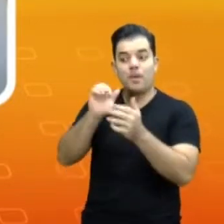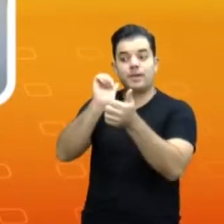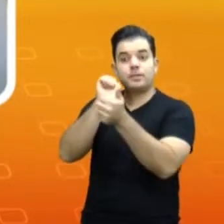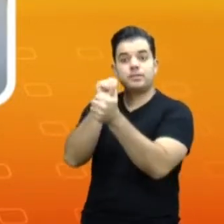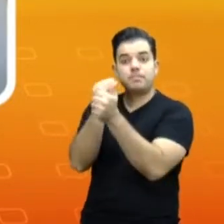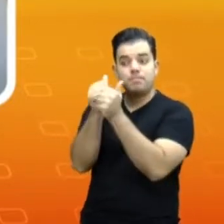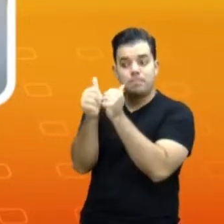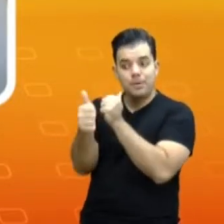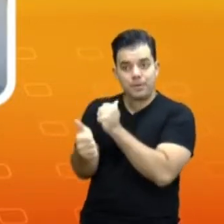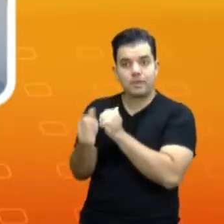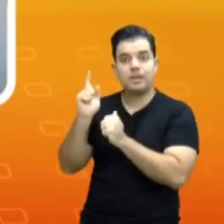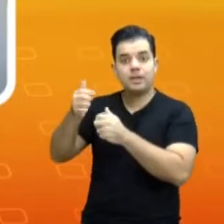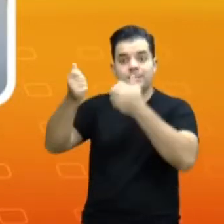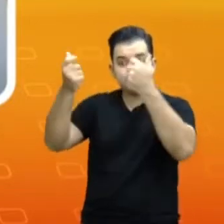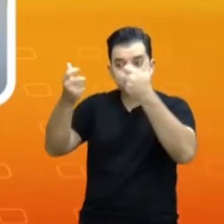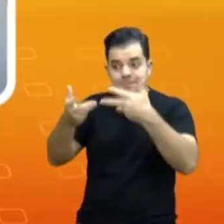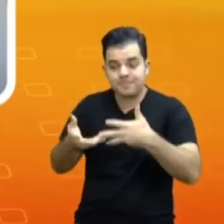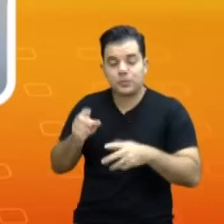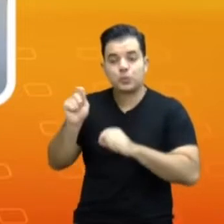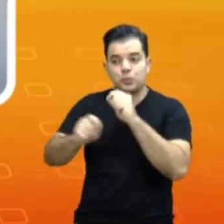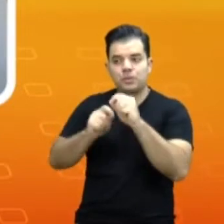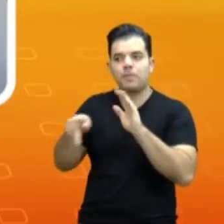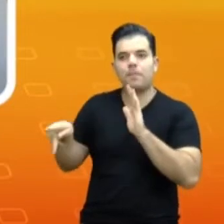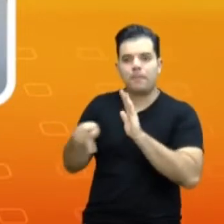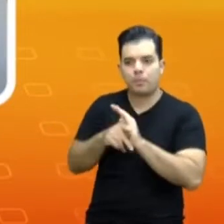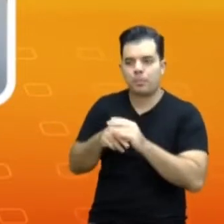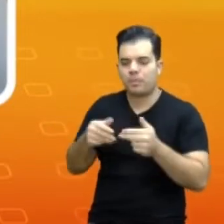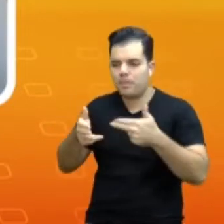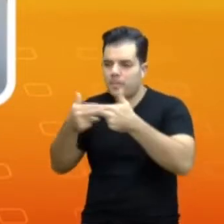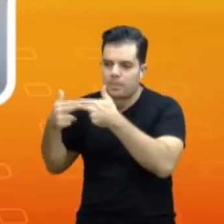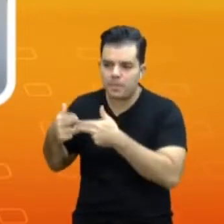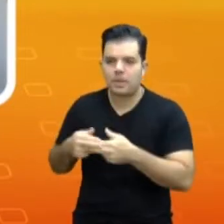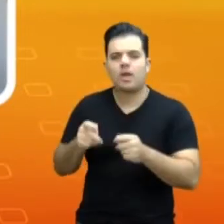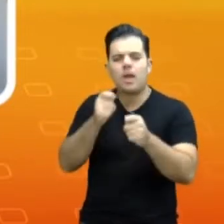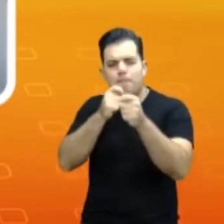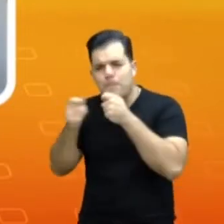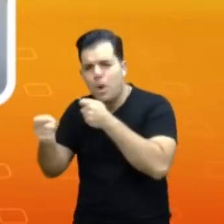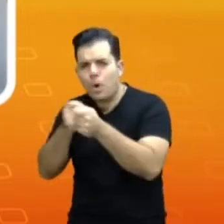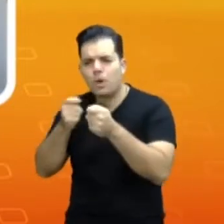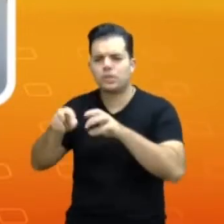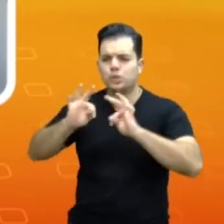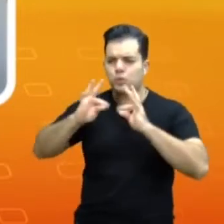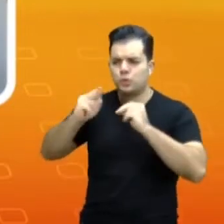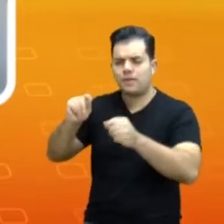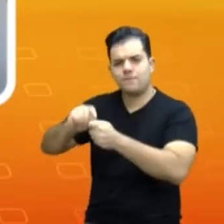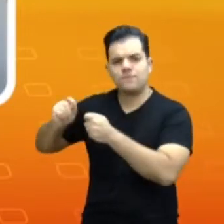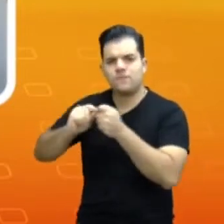esporte ele vai com contingente editorial, né, de repórteres, produtores